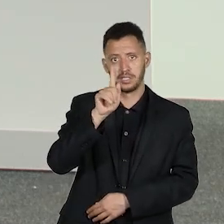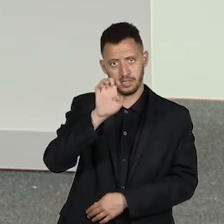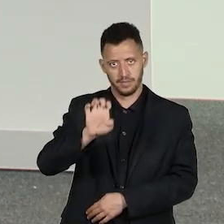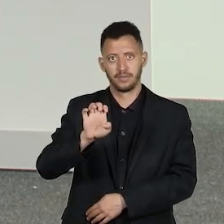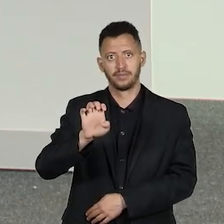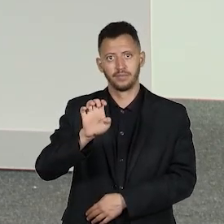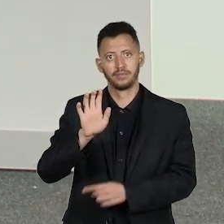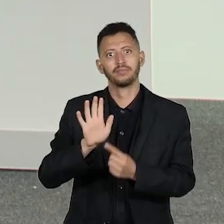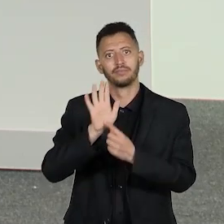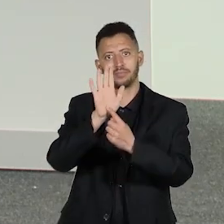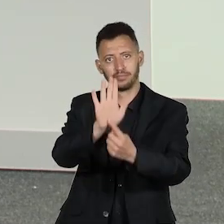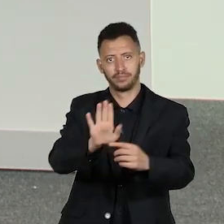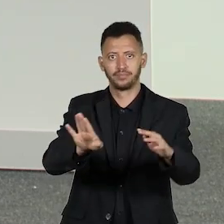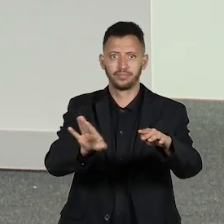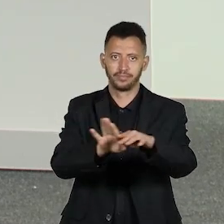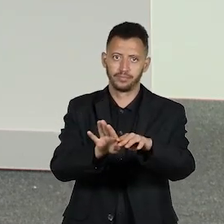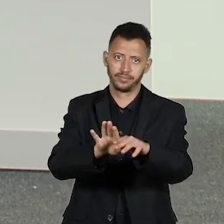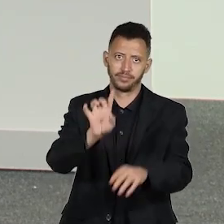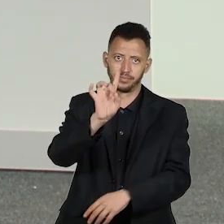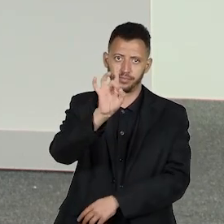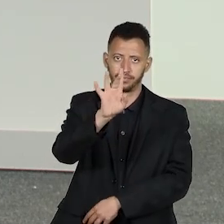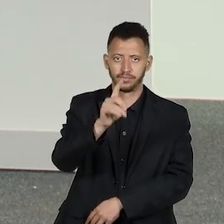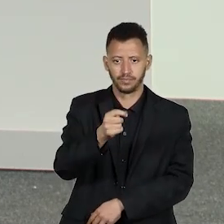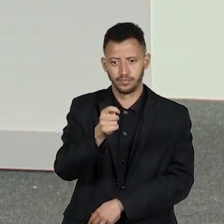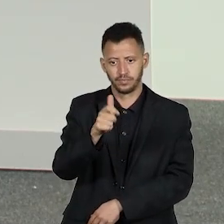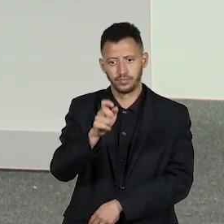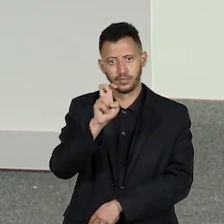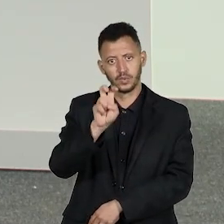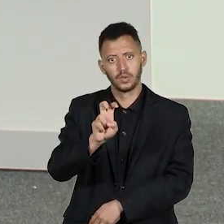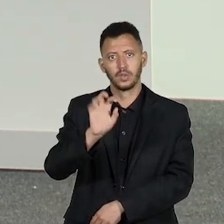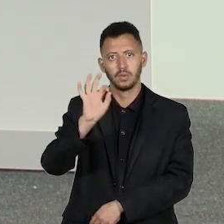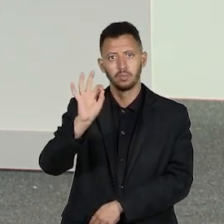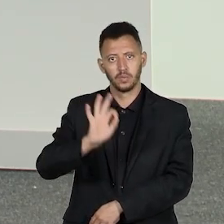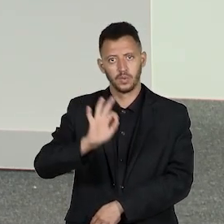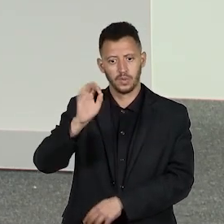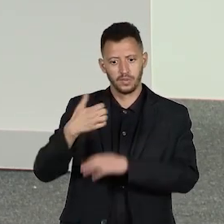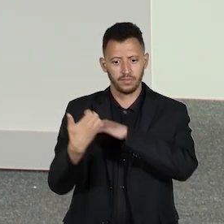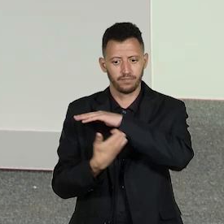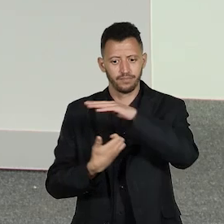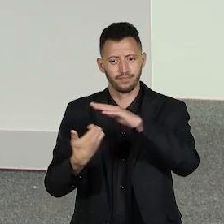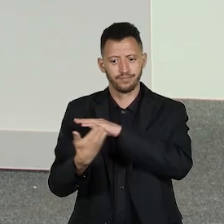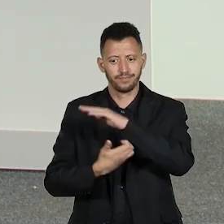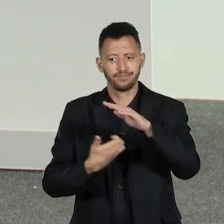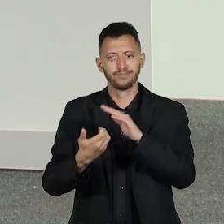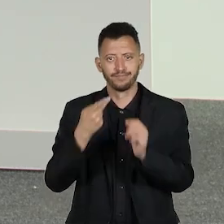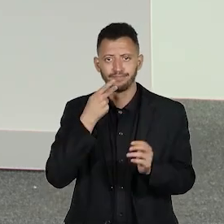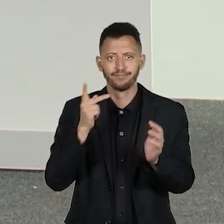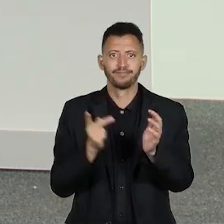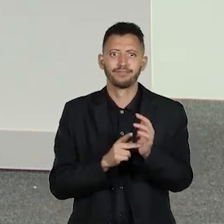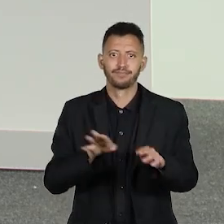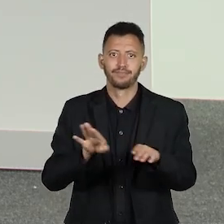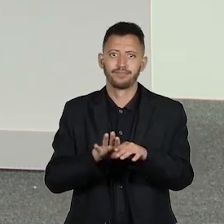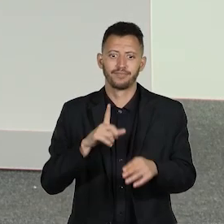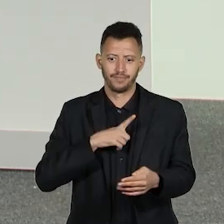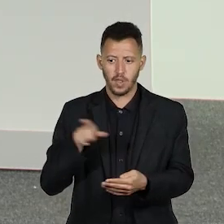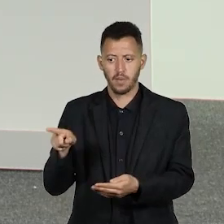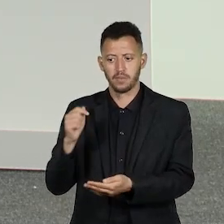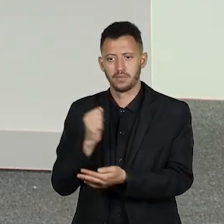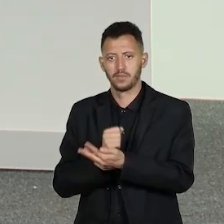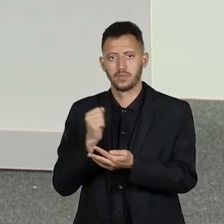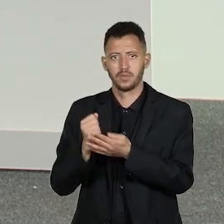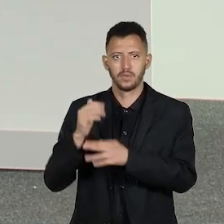Estatística, o IBGE, que mostra também que apenas pouco mais de 5% das empresas afirmaram